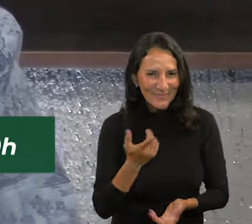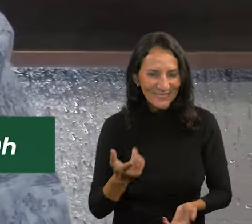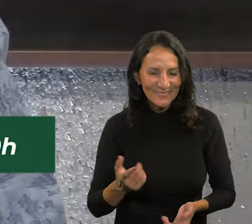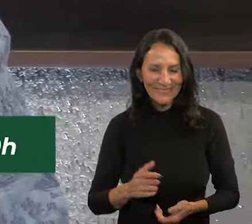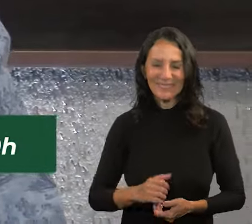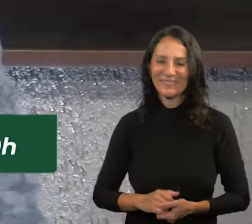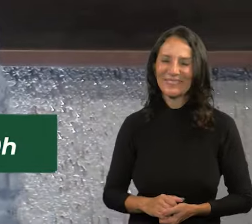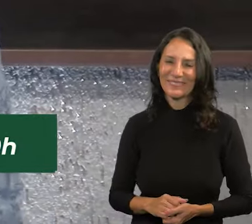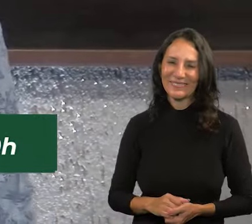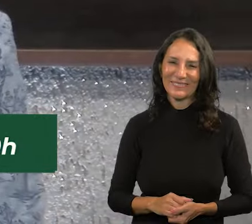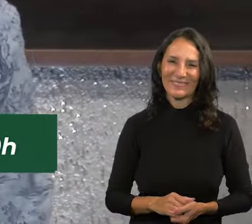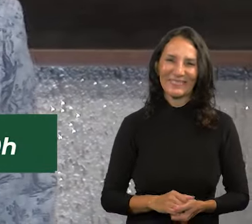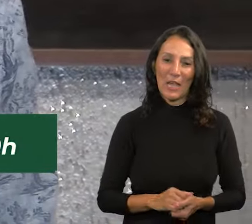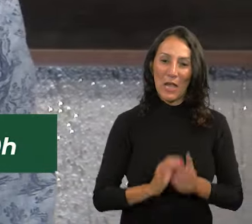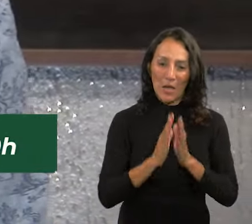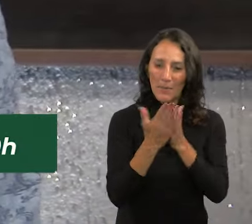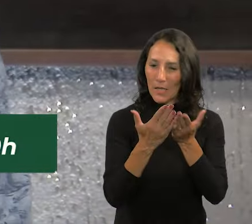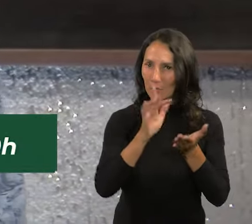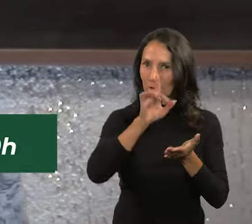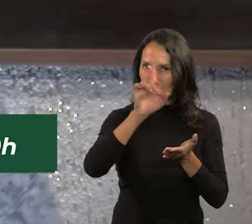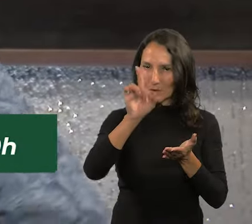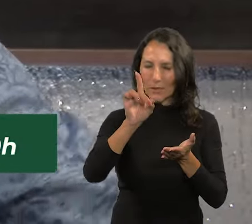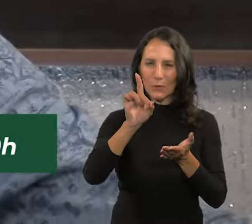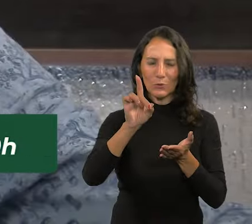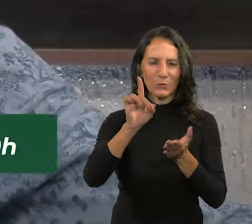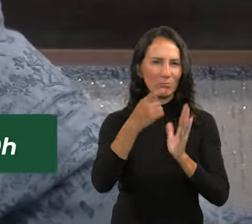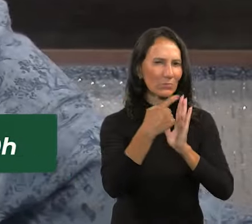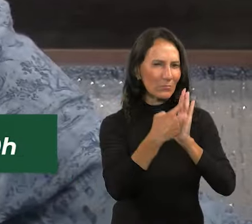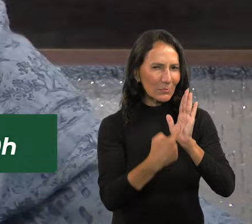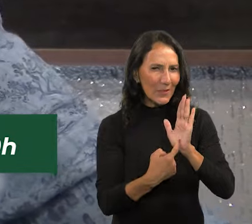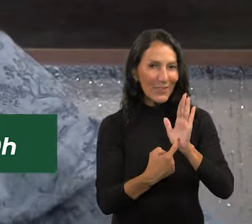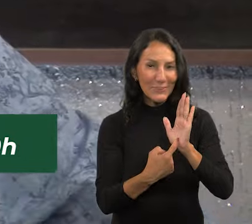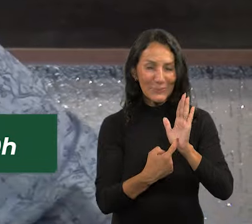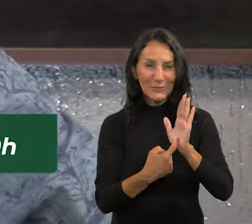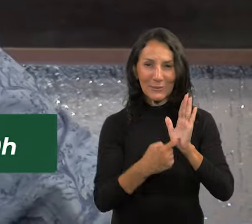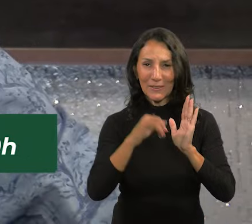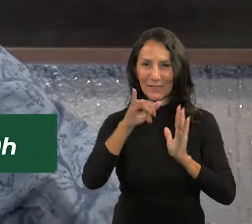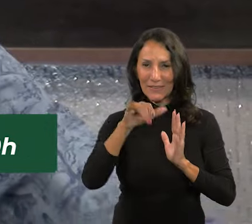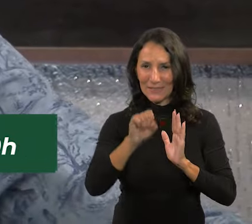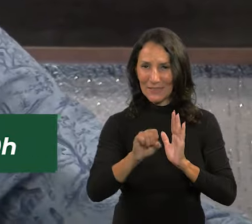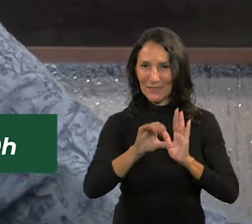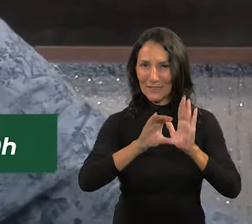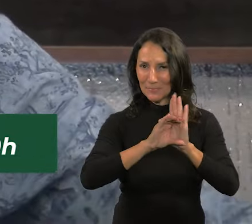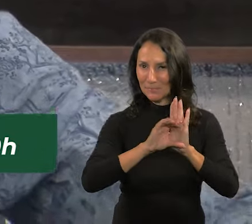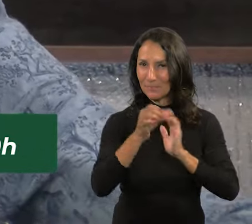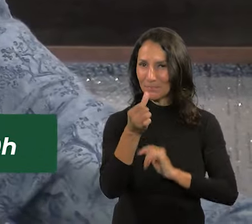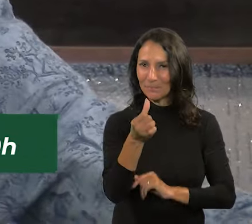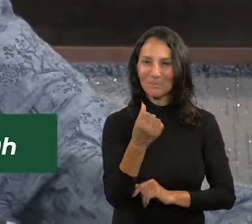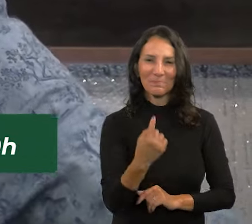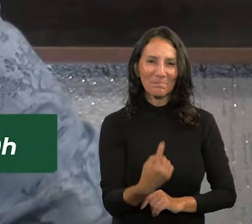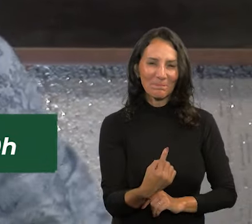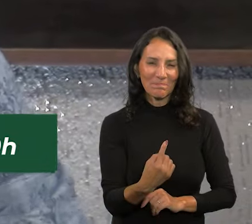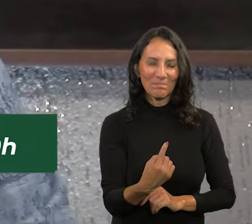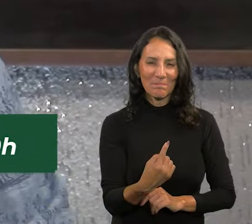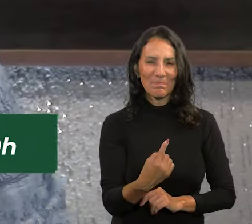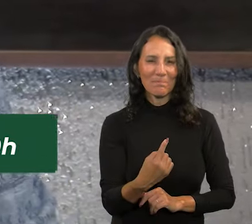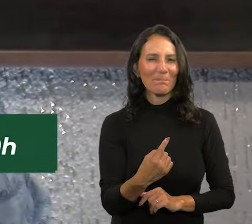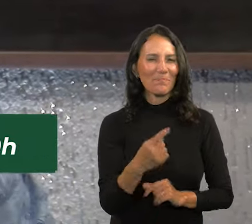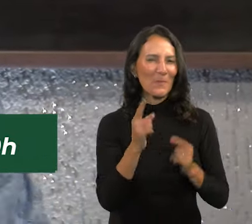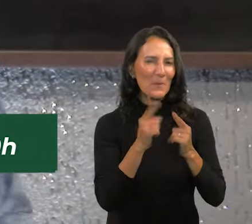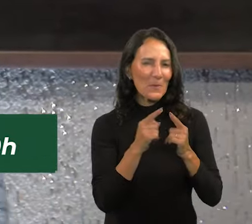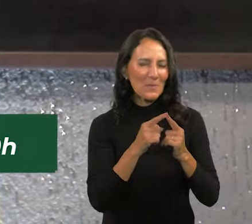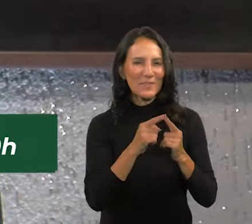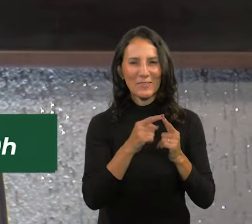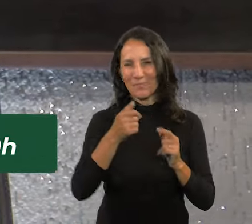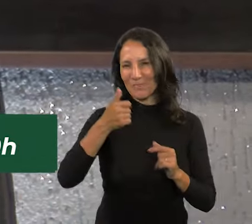palavra de Deus, nesse texto de Isaías 61, é o primeiro sermão que Jesus